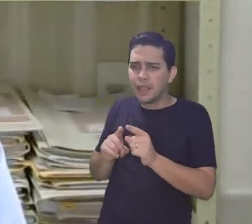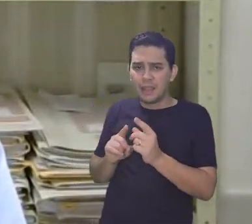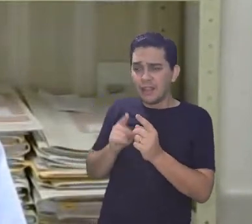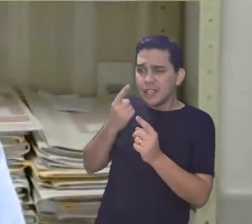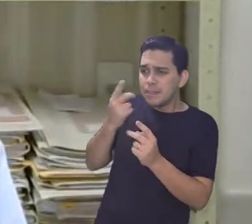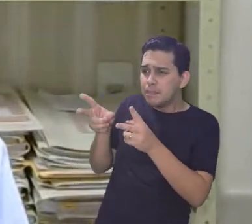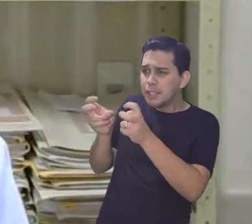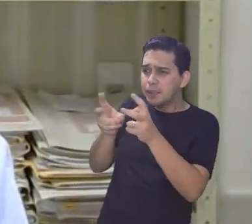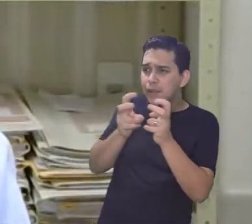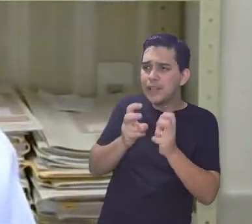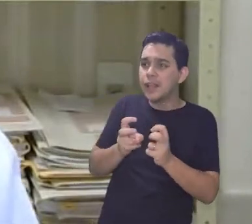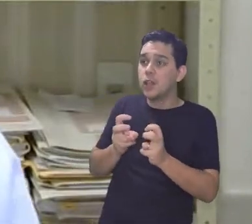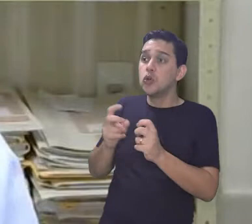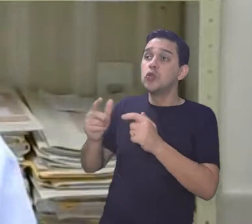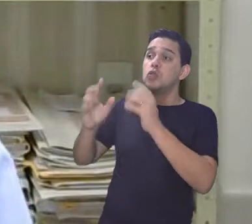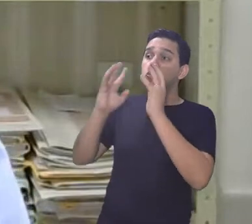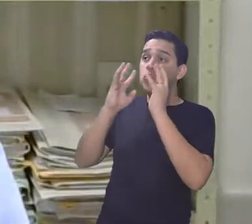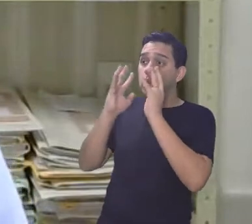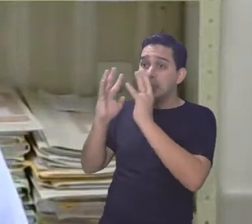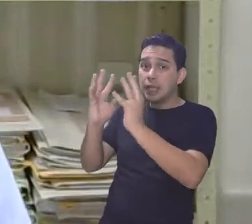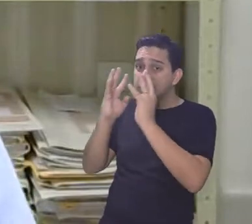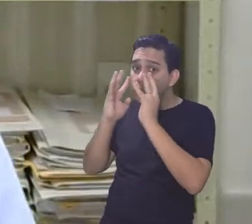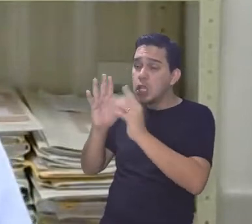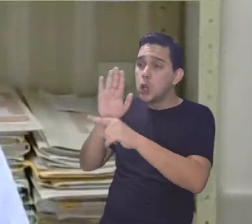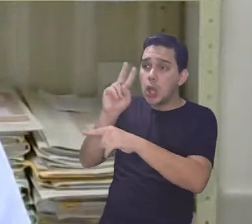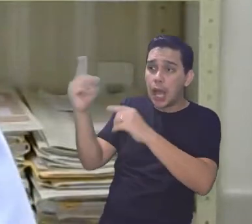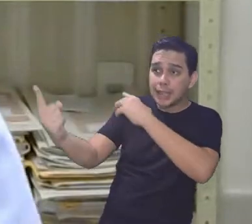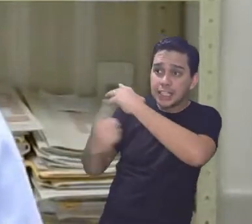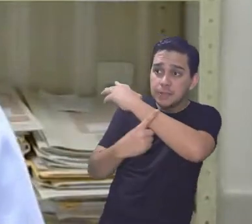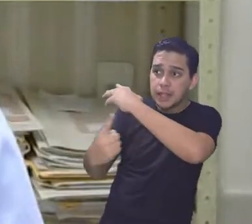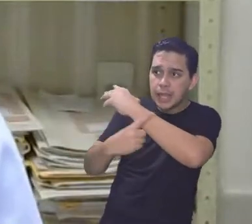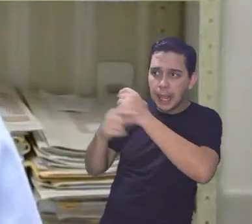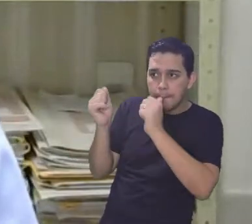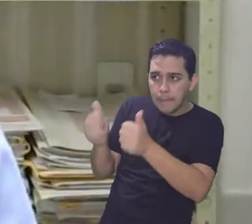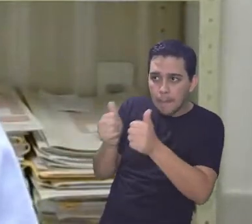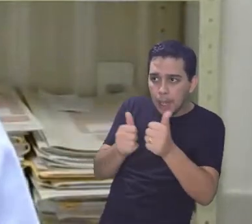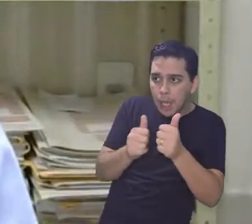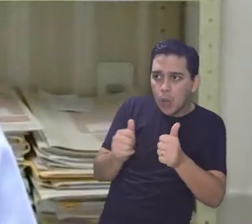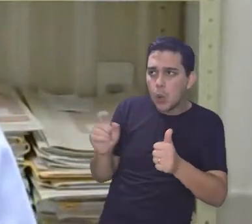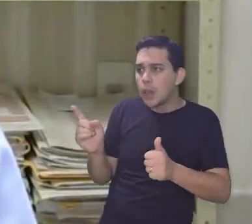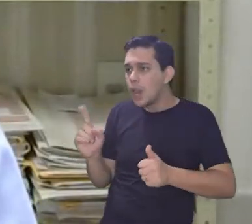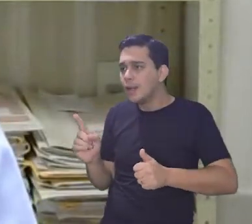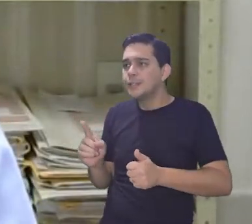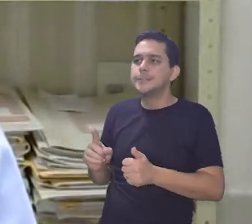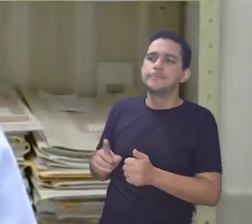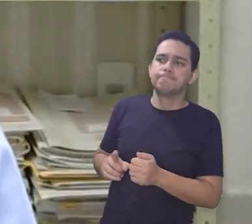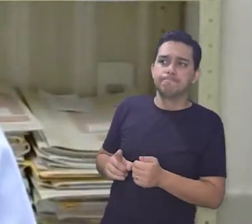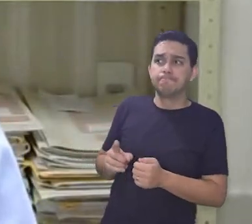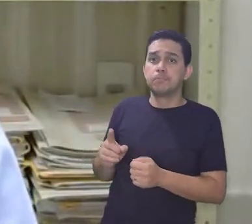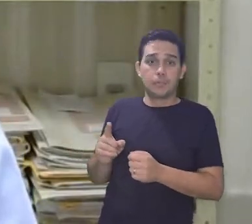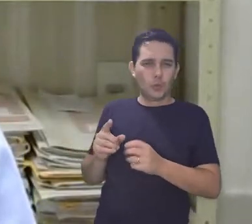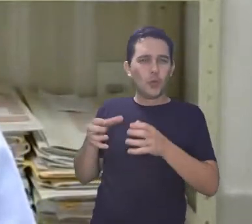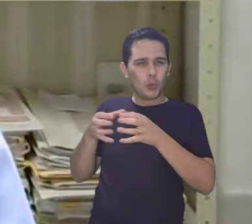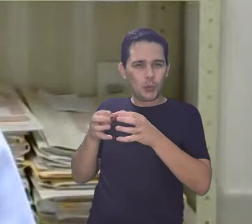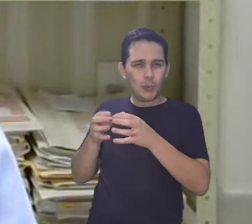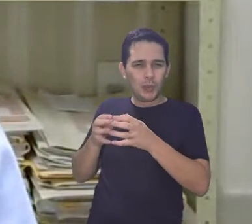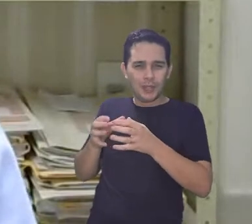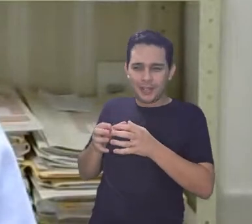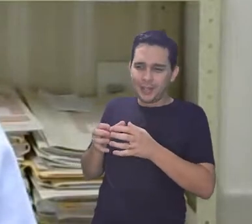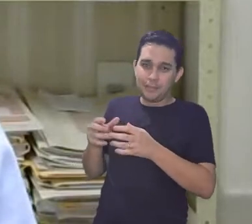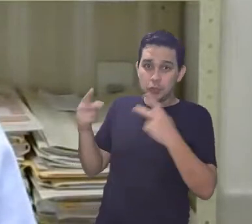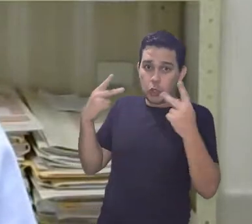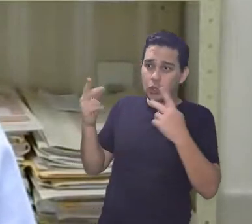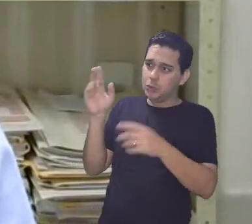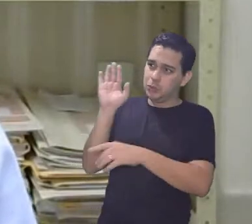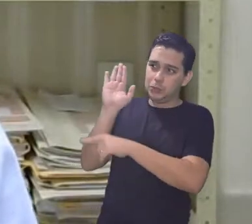expertise do serviço social, que tem toda uma forma de trabalho regulamentada e que a assistente social tem a competência para analisar se está